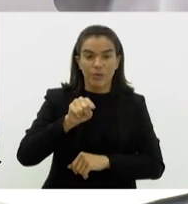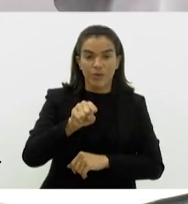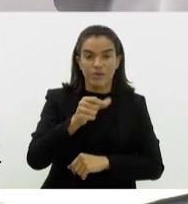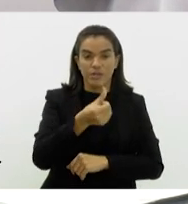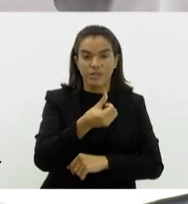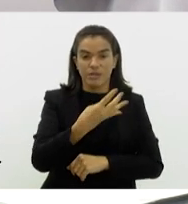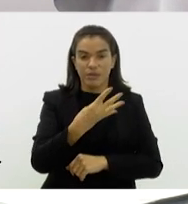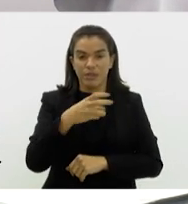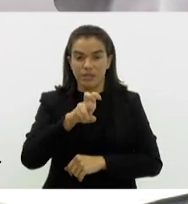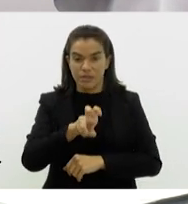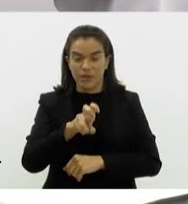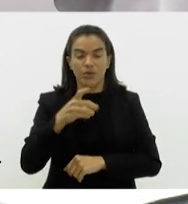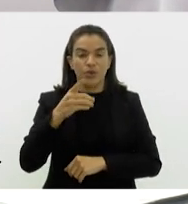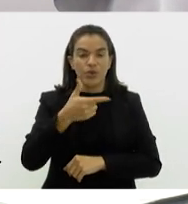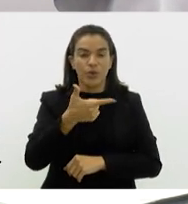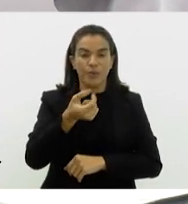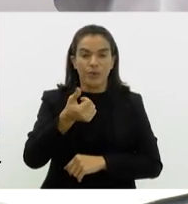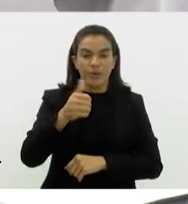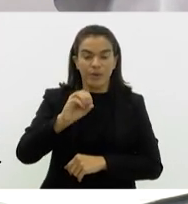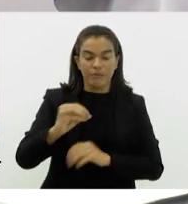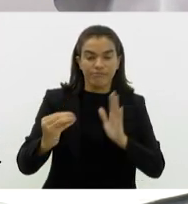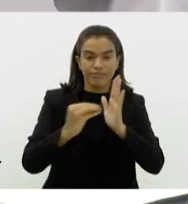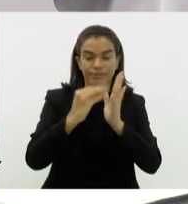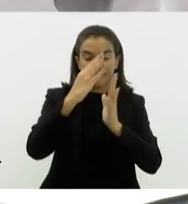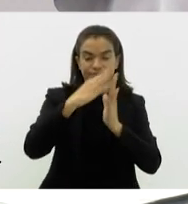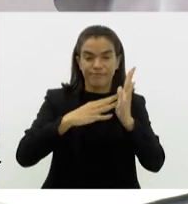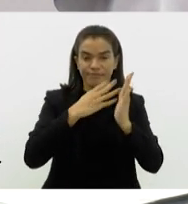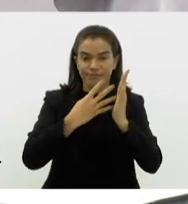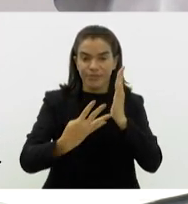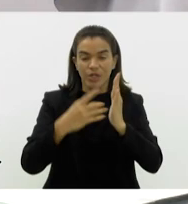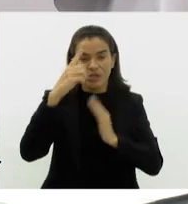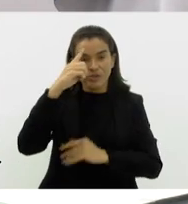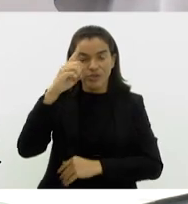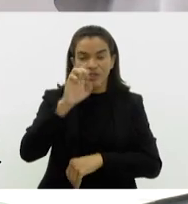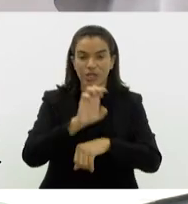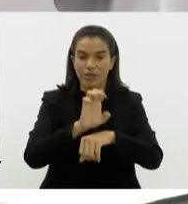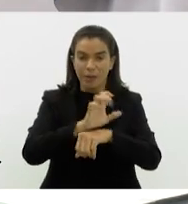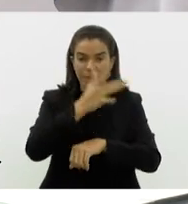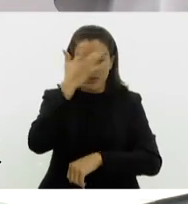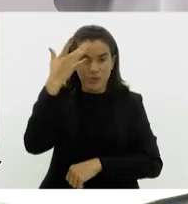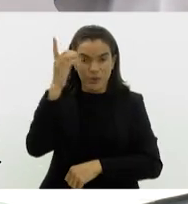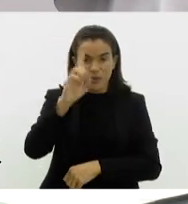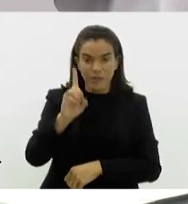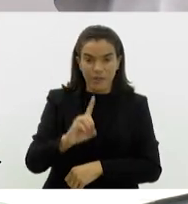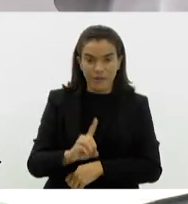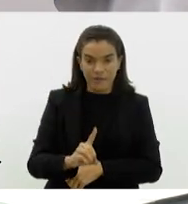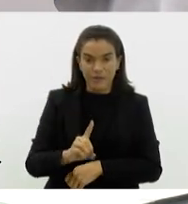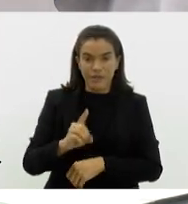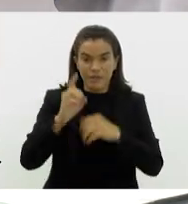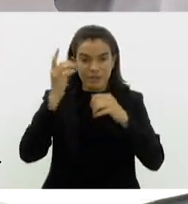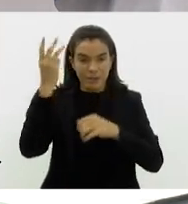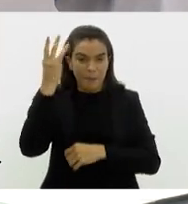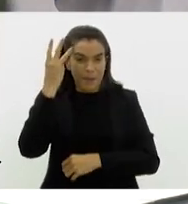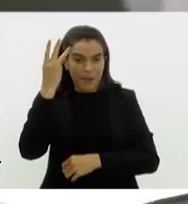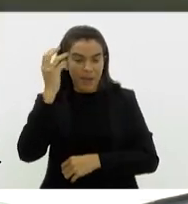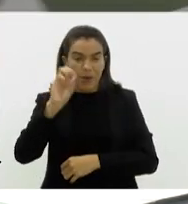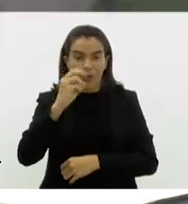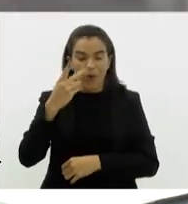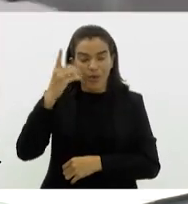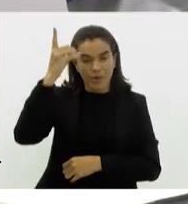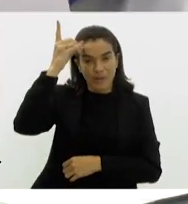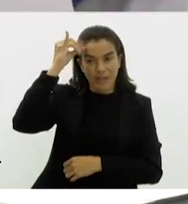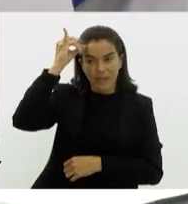5.645, de 2010, e inclui no calendário oficial do Estado do Rio de Janeiro, Dia Estadual da Pessoa com Deficiência Mental ou